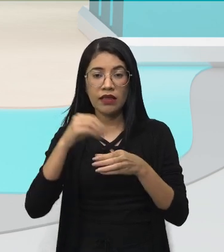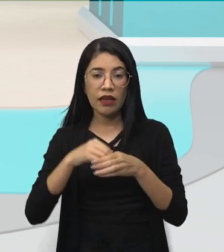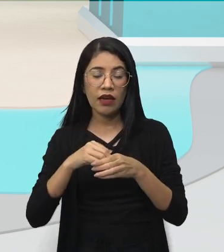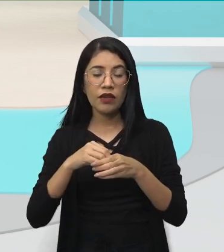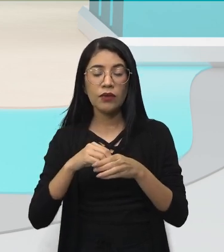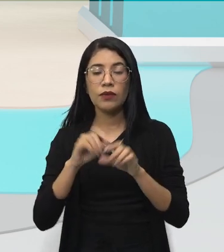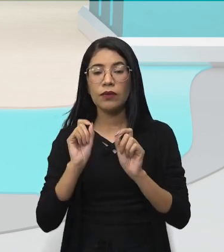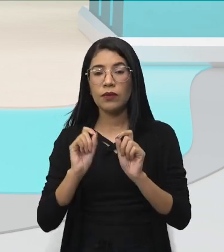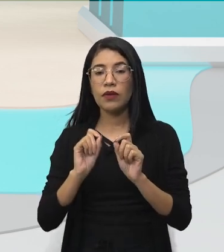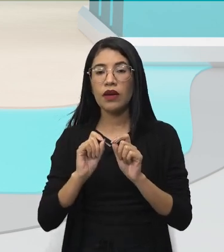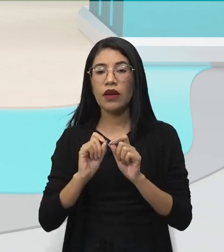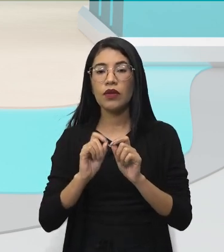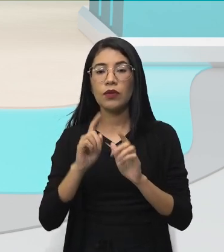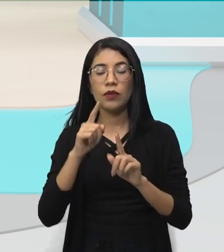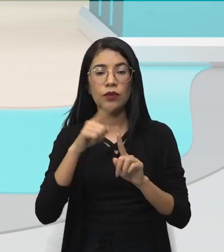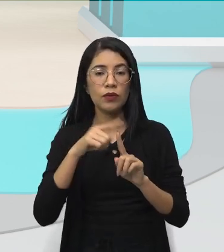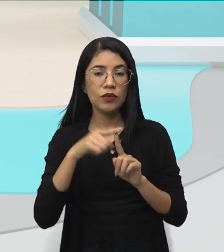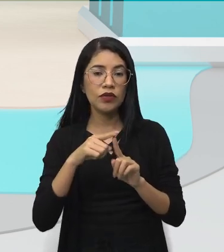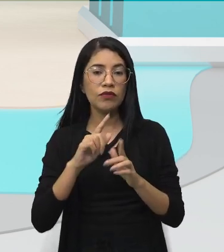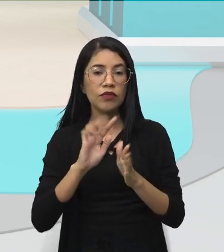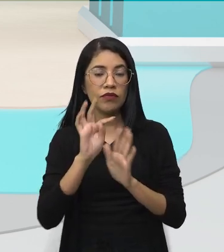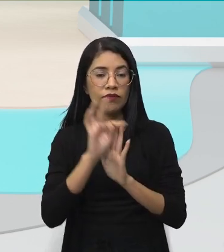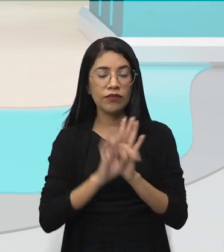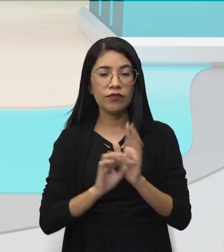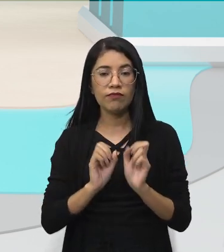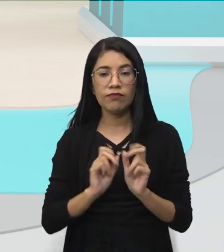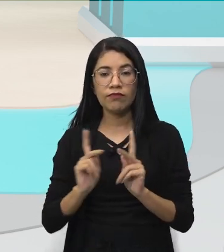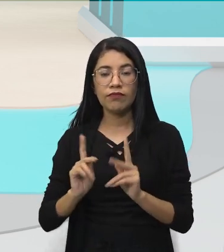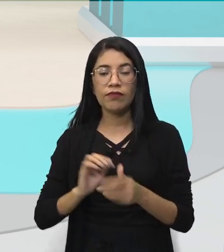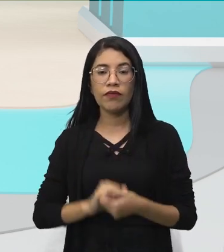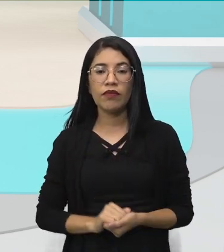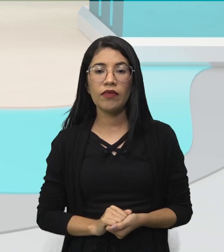o quê? Dentro dos tipos textuais.